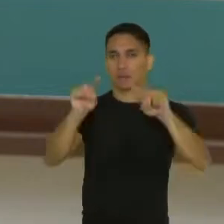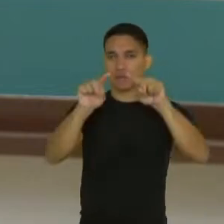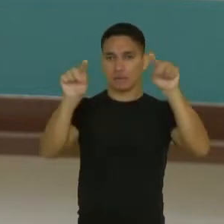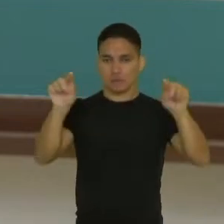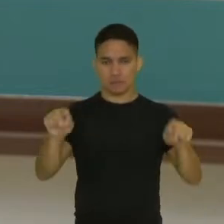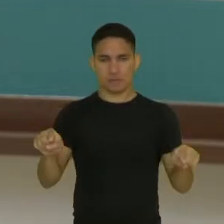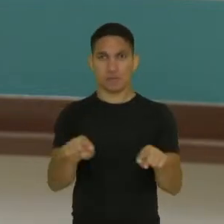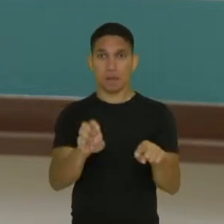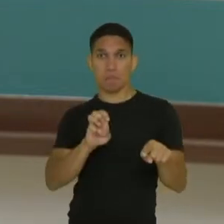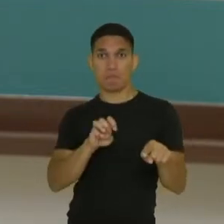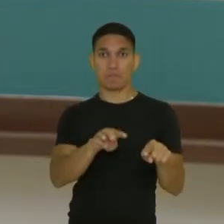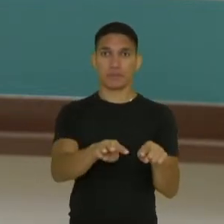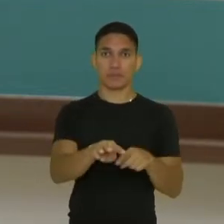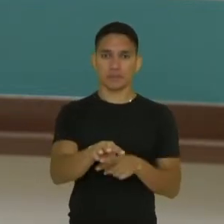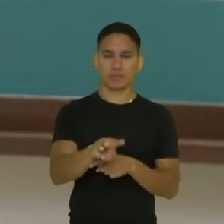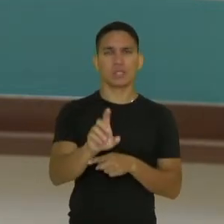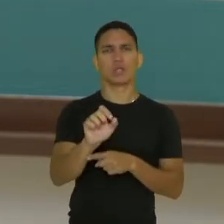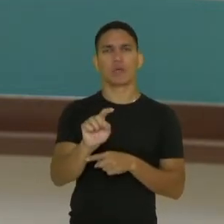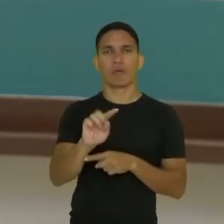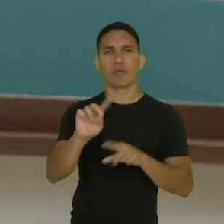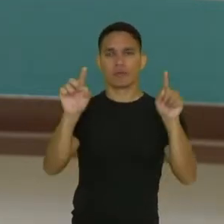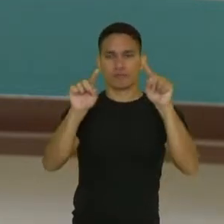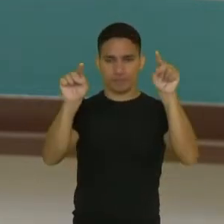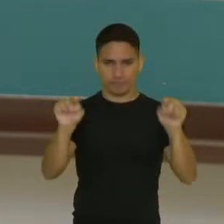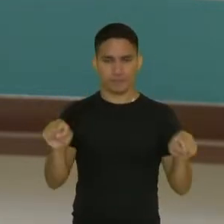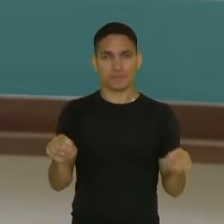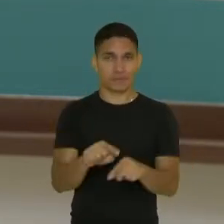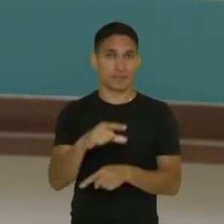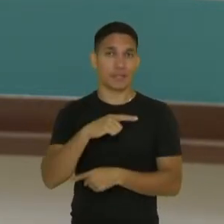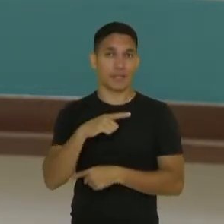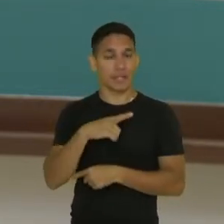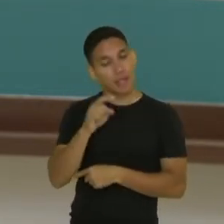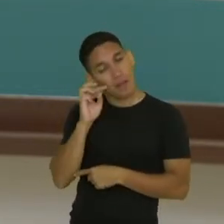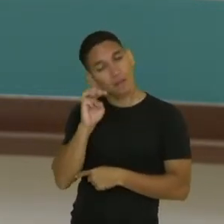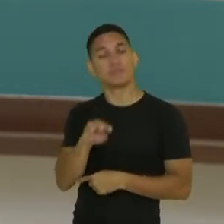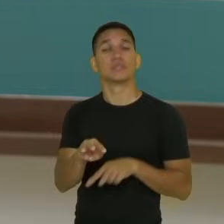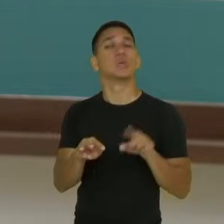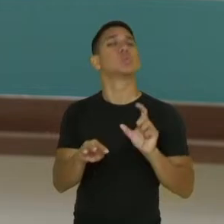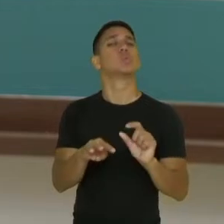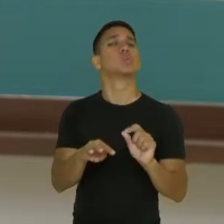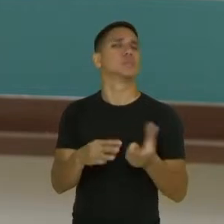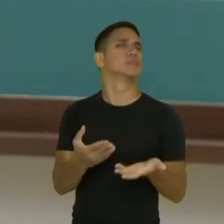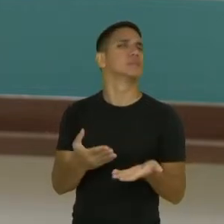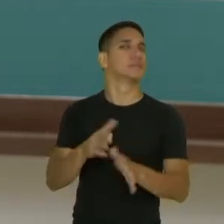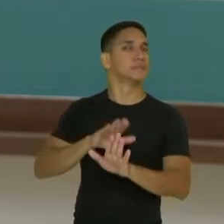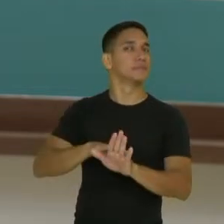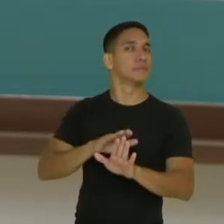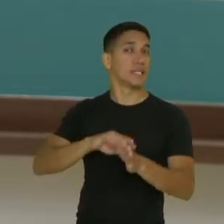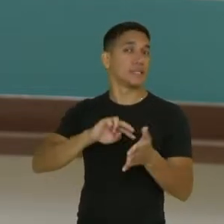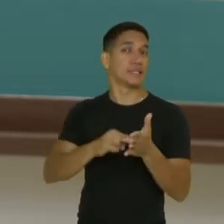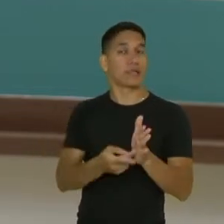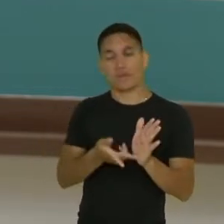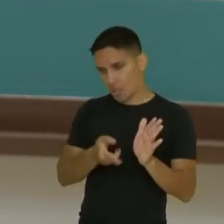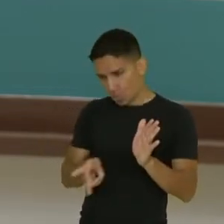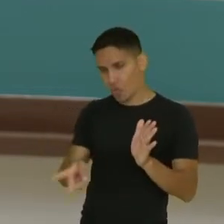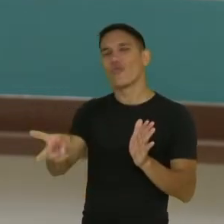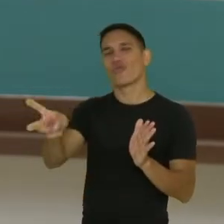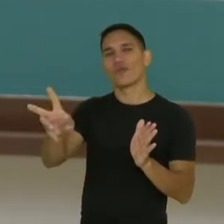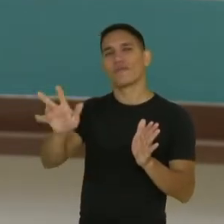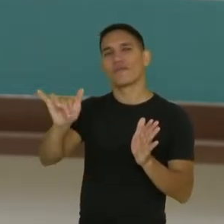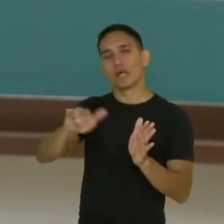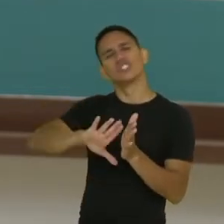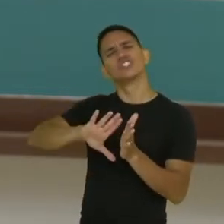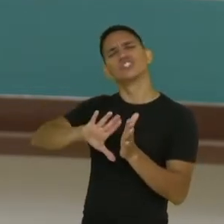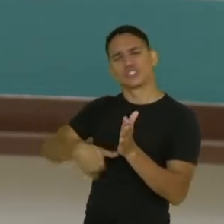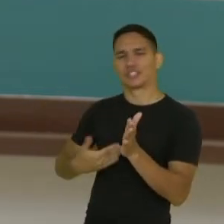e dentro... os colchetes e dentro dos colchetes as reticências, Isso indica que um fragmento do texto não está aqui,